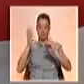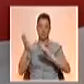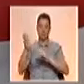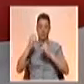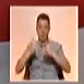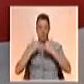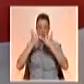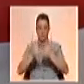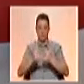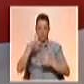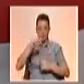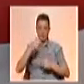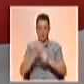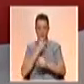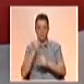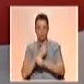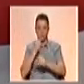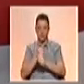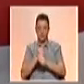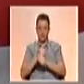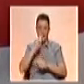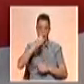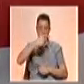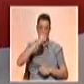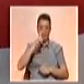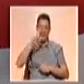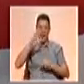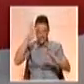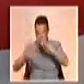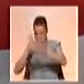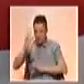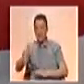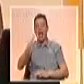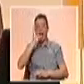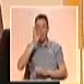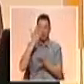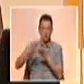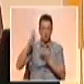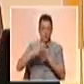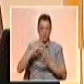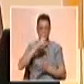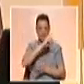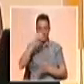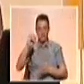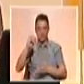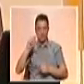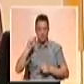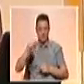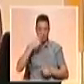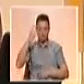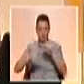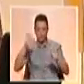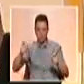E depois também a entrada em funcionamento de algumas hectares, portanto, estações de tratamento de águas residuais, que abrangeram mais de 600 mil habitantes. Portanto, estamos a